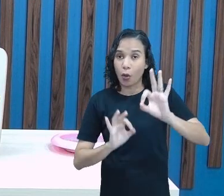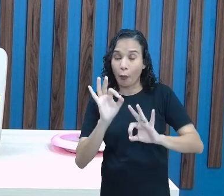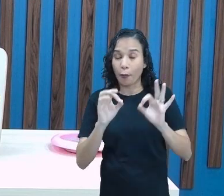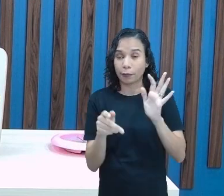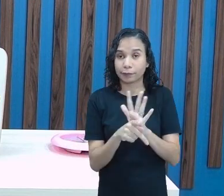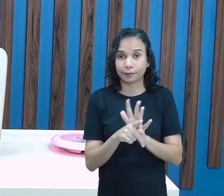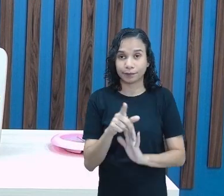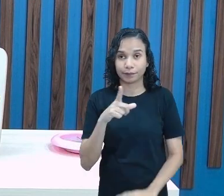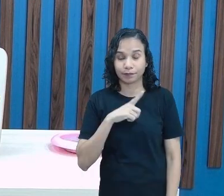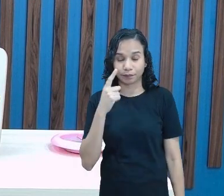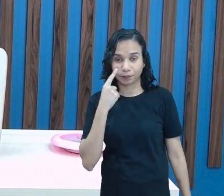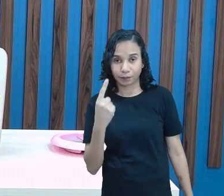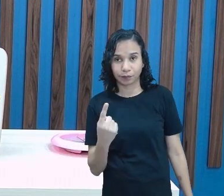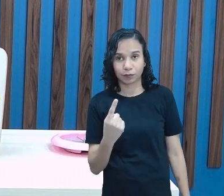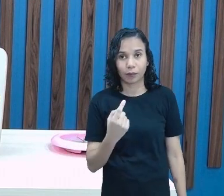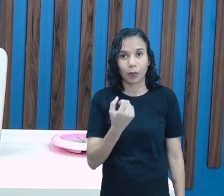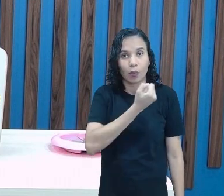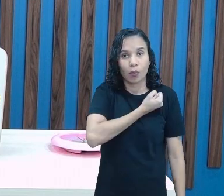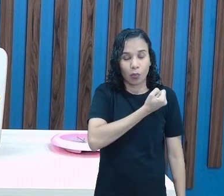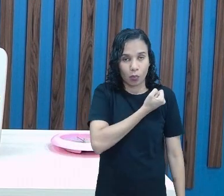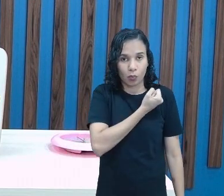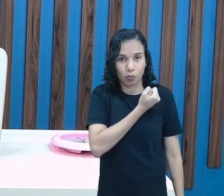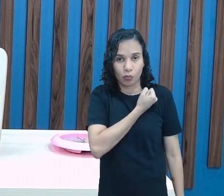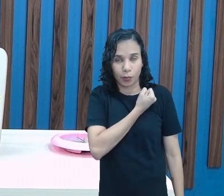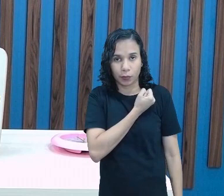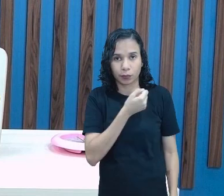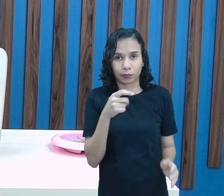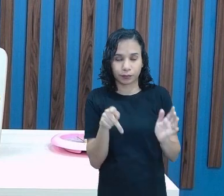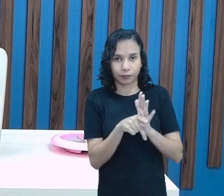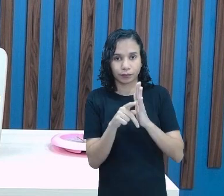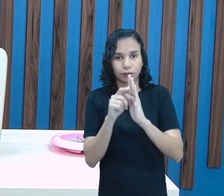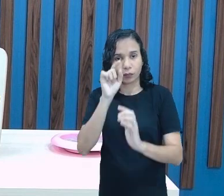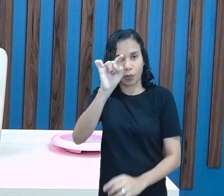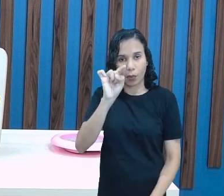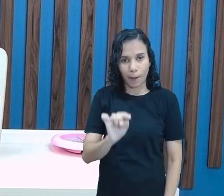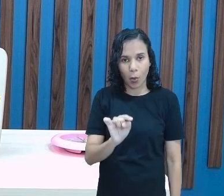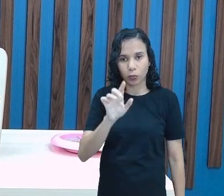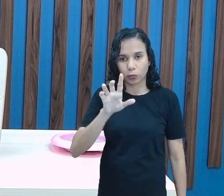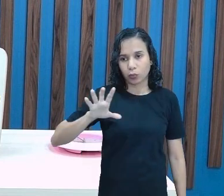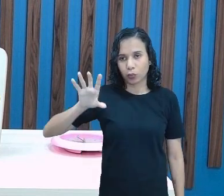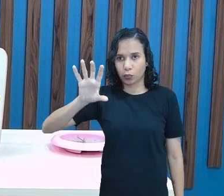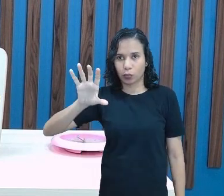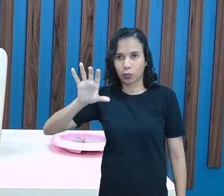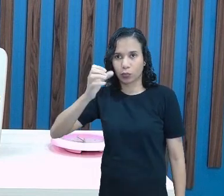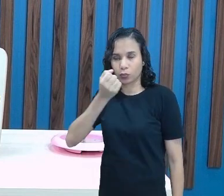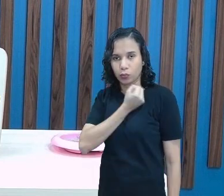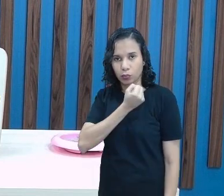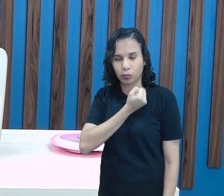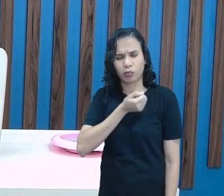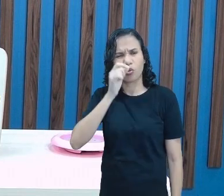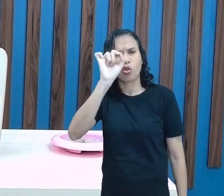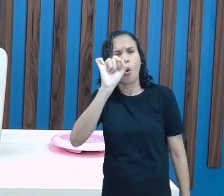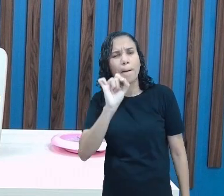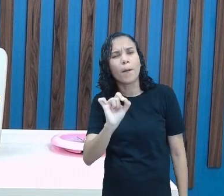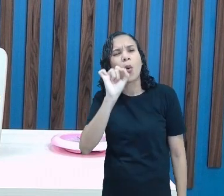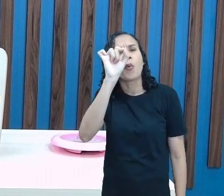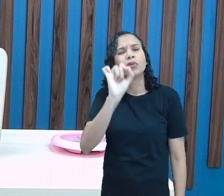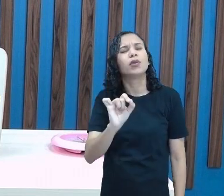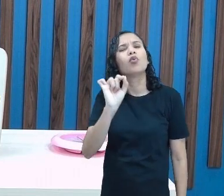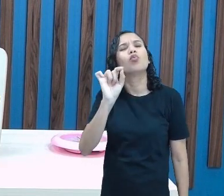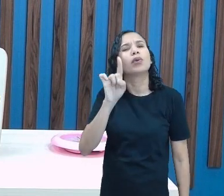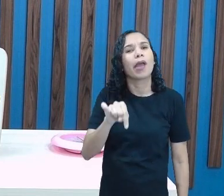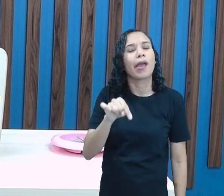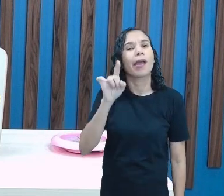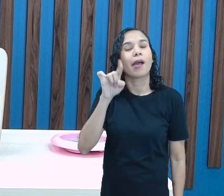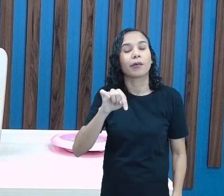da seguinte forma. Um número antes do ponto e outro número depois dos dois pontinhos. Esses dois pontinhos é o que